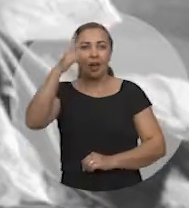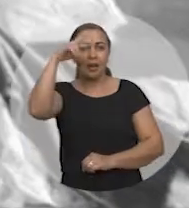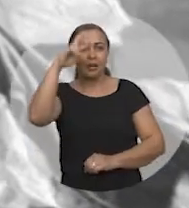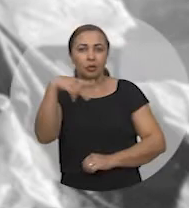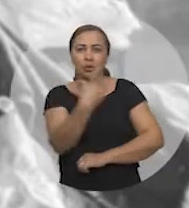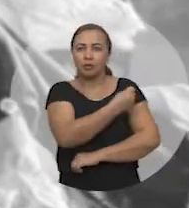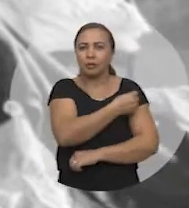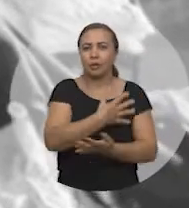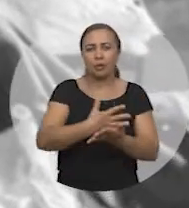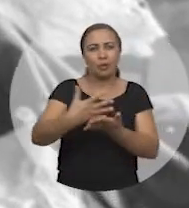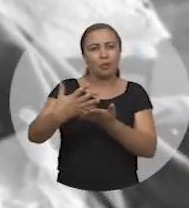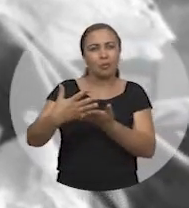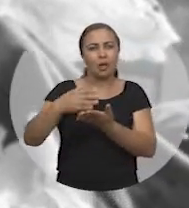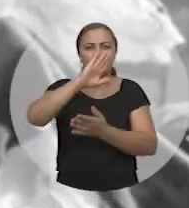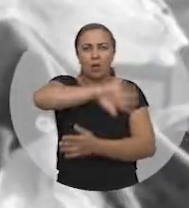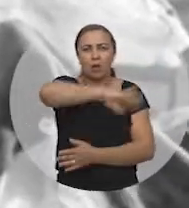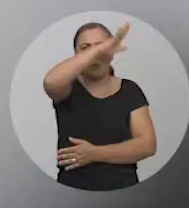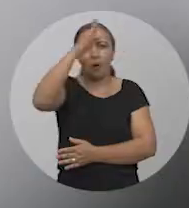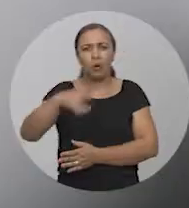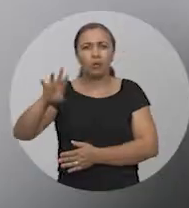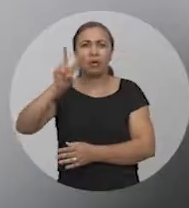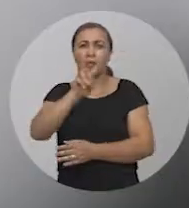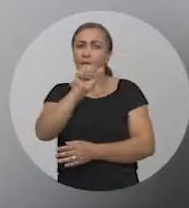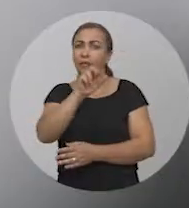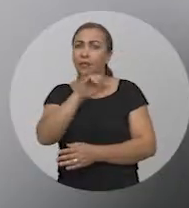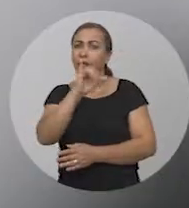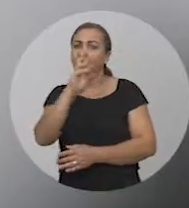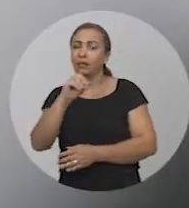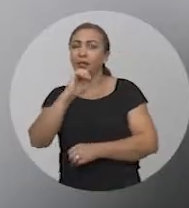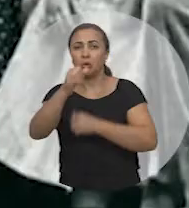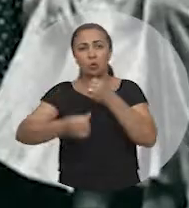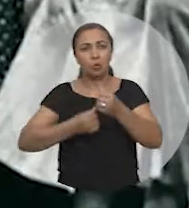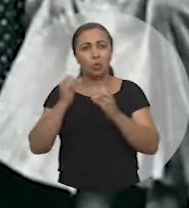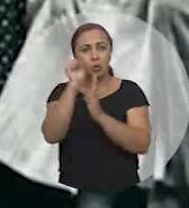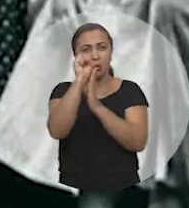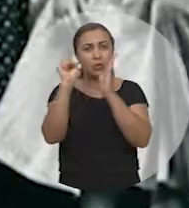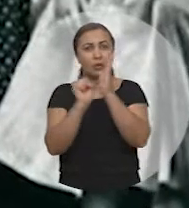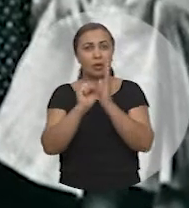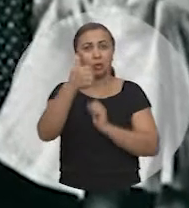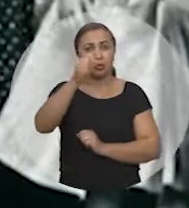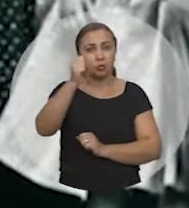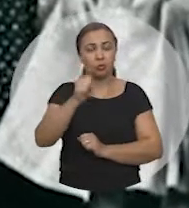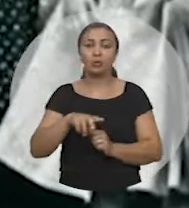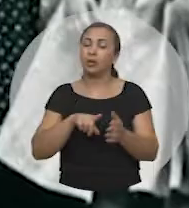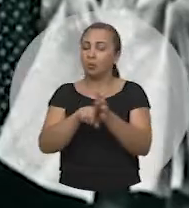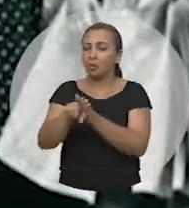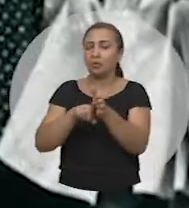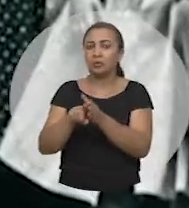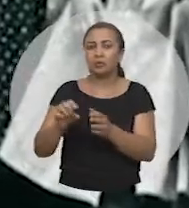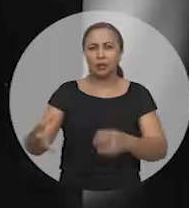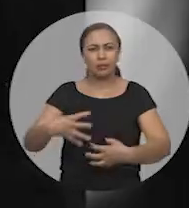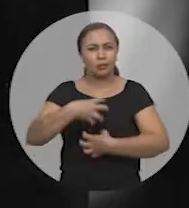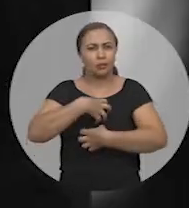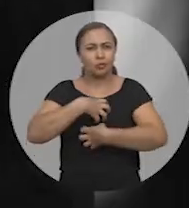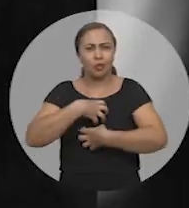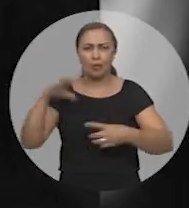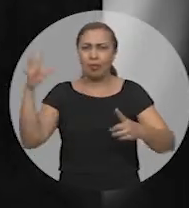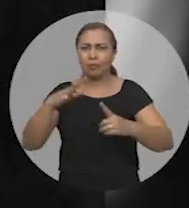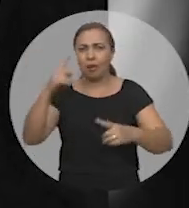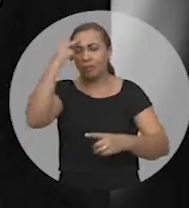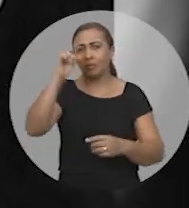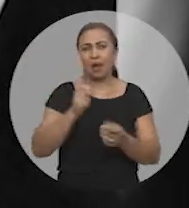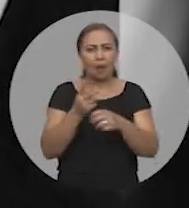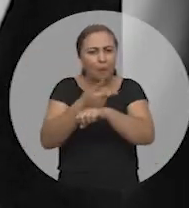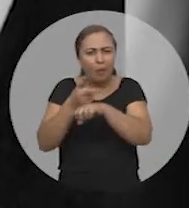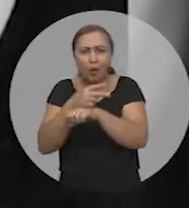a história da vacina começa com a onda de varíola no século 18 com isso os pesquisadores se sentirão motivados a